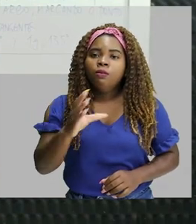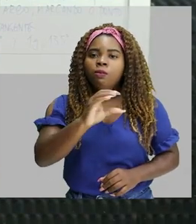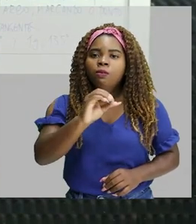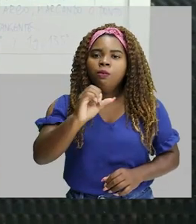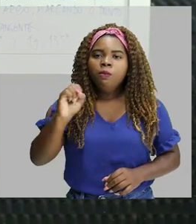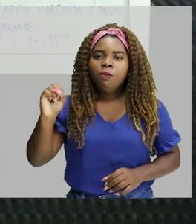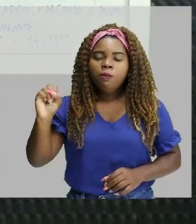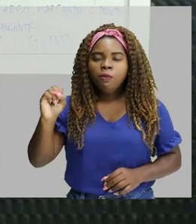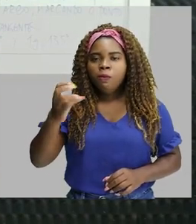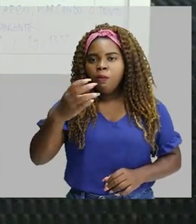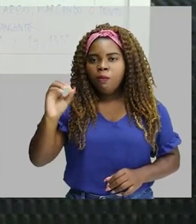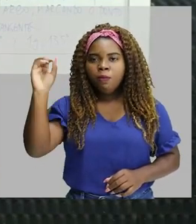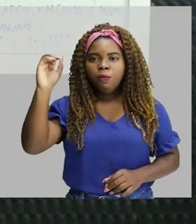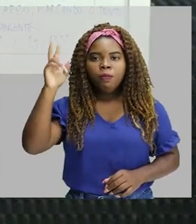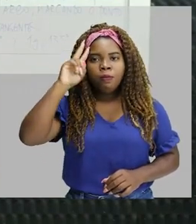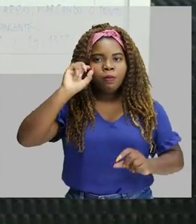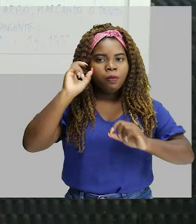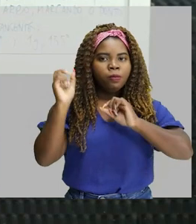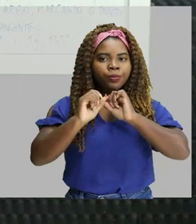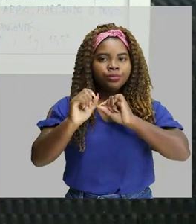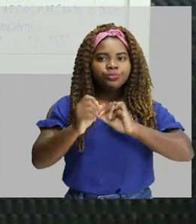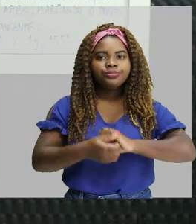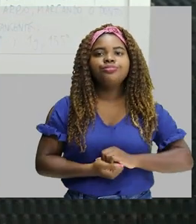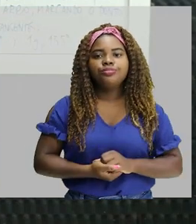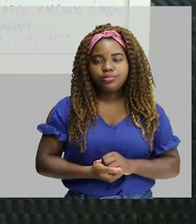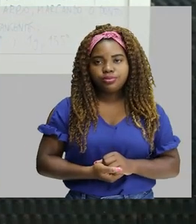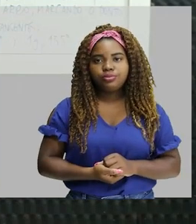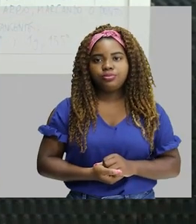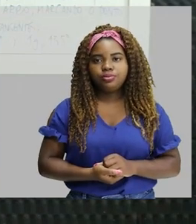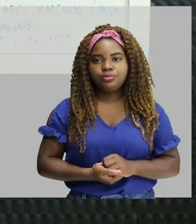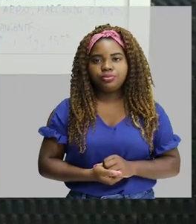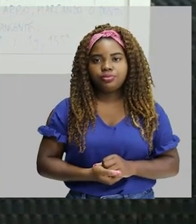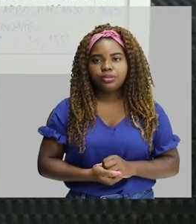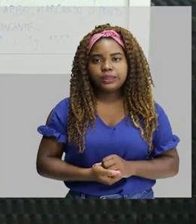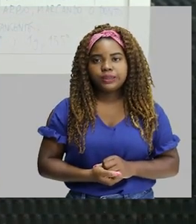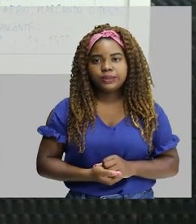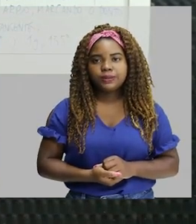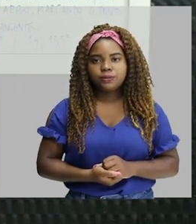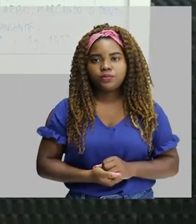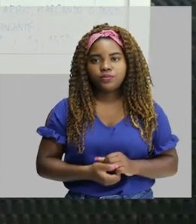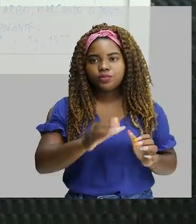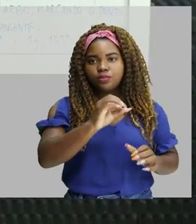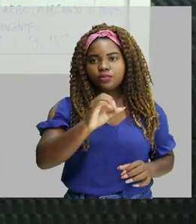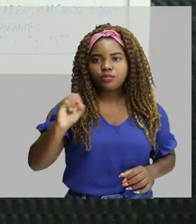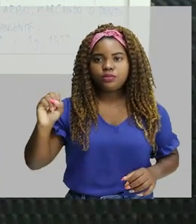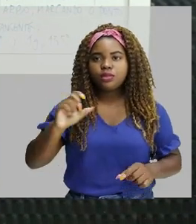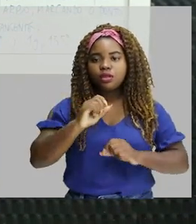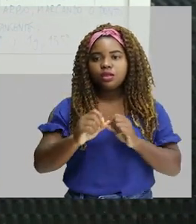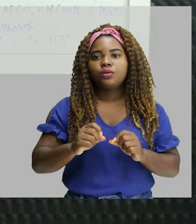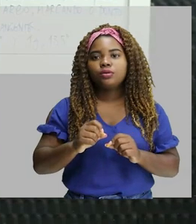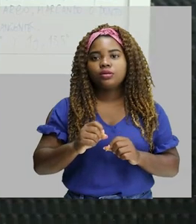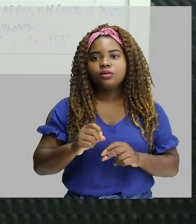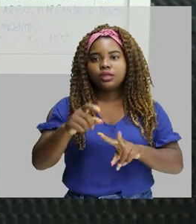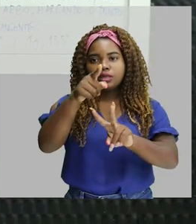30º a gente lembra lá das razões trigonométricas a gente sabe que o cosseno de 30º é √3 so